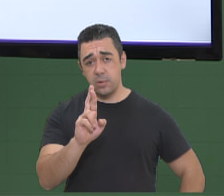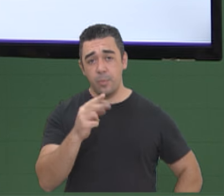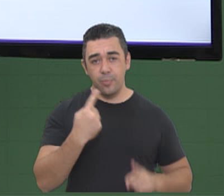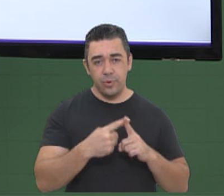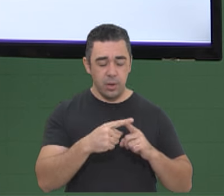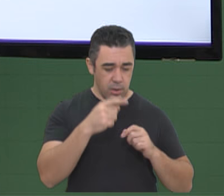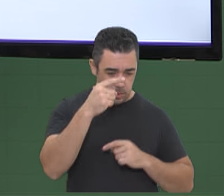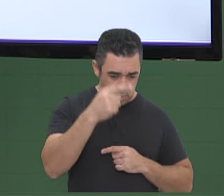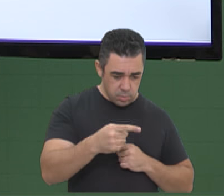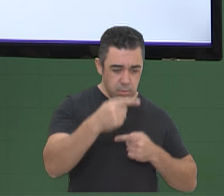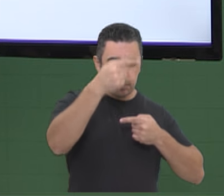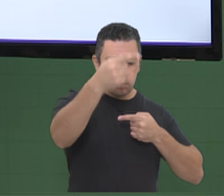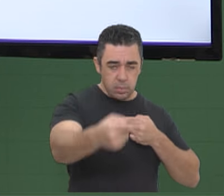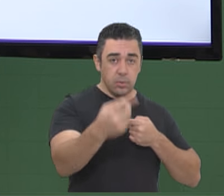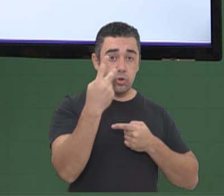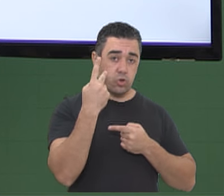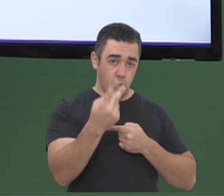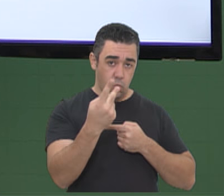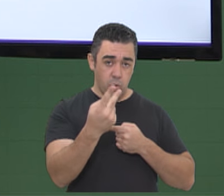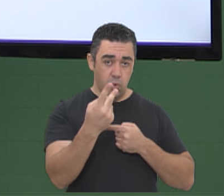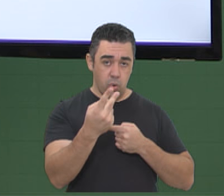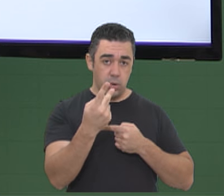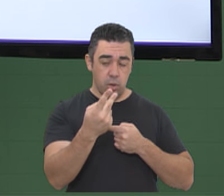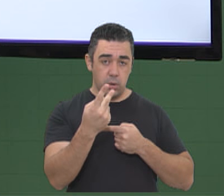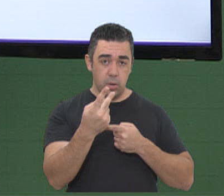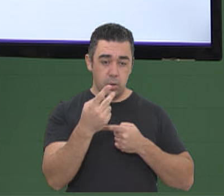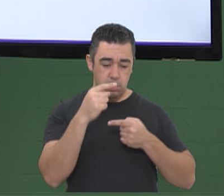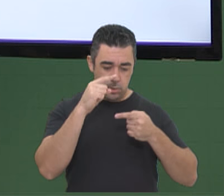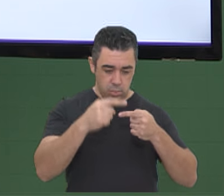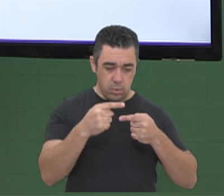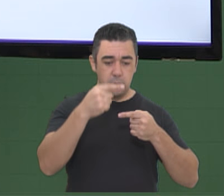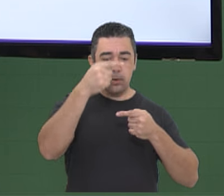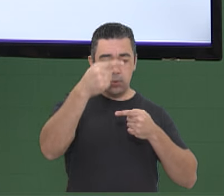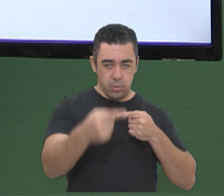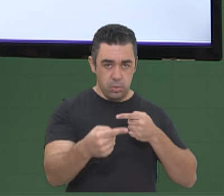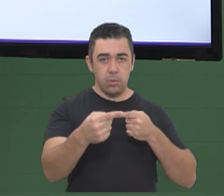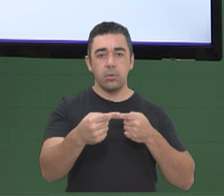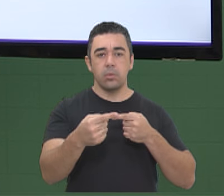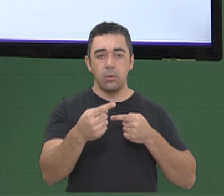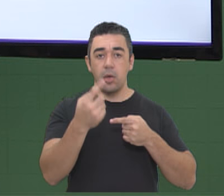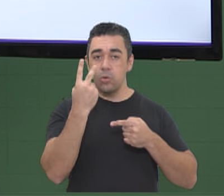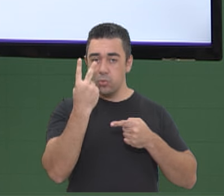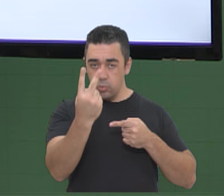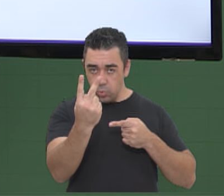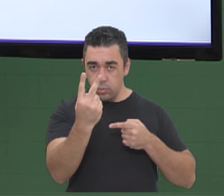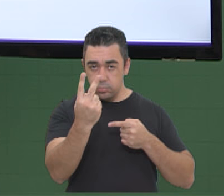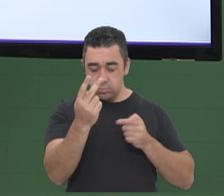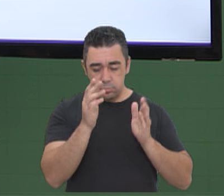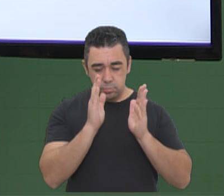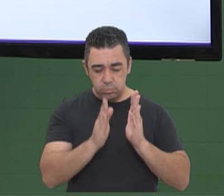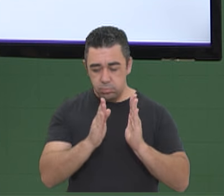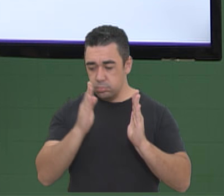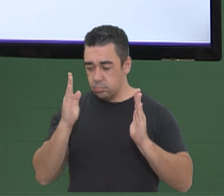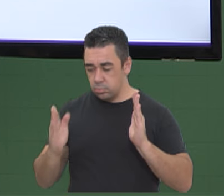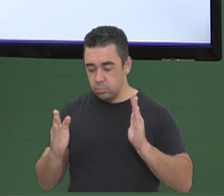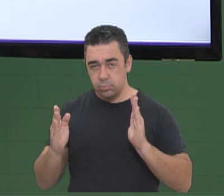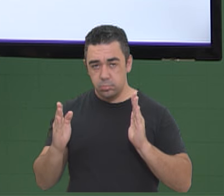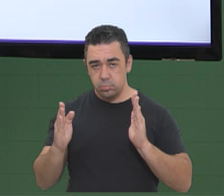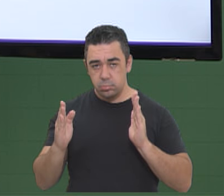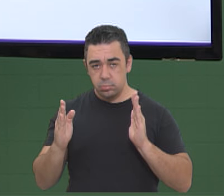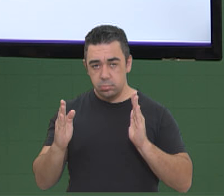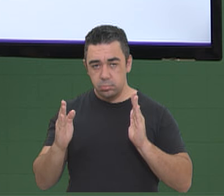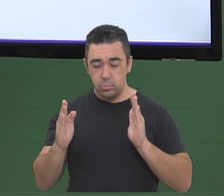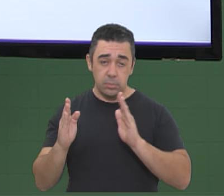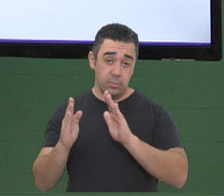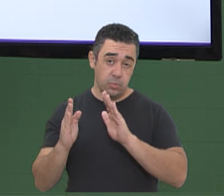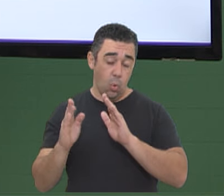anda, muito entre aspas, porque o número não anda, ele anda 2 unidades à esquerda, certo? Então ele tem